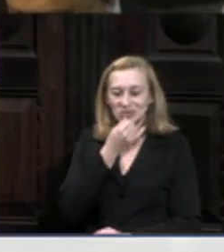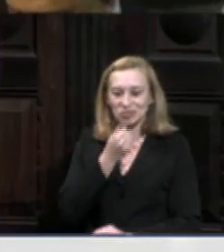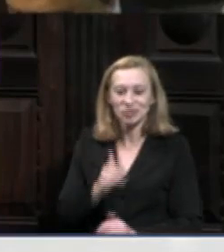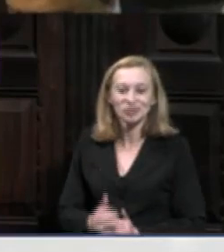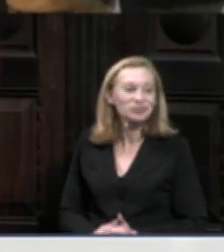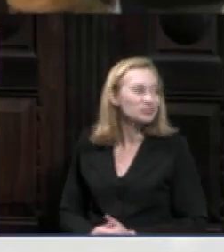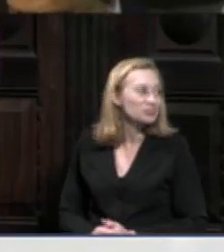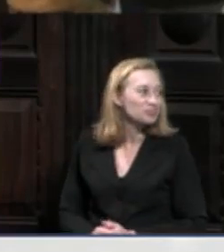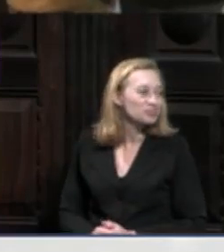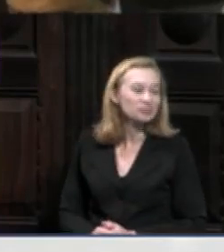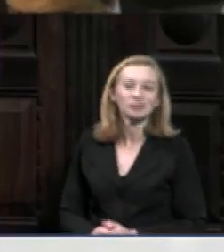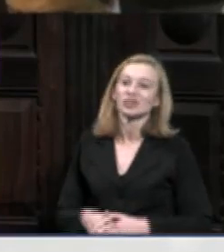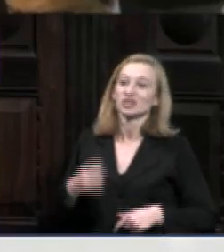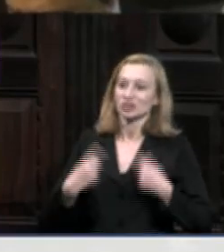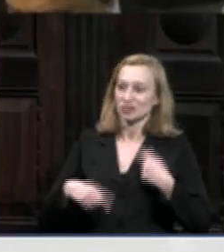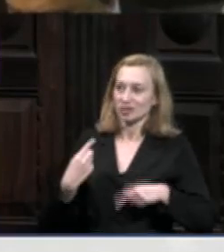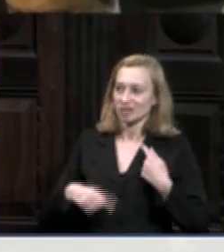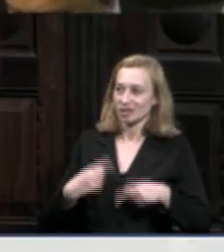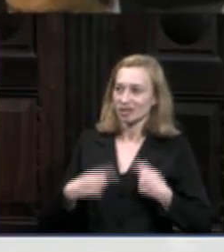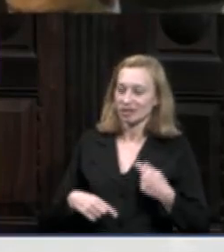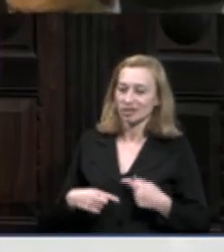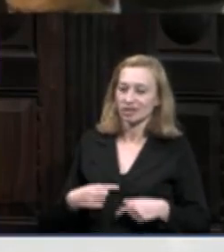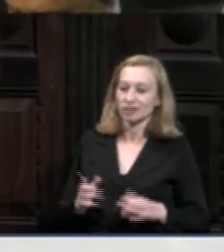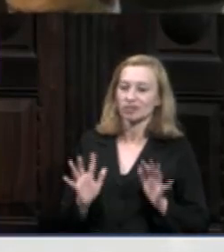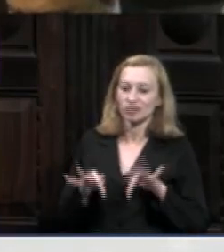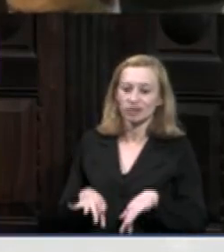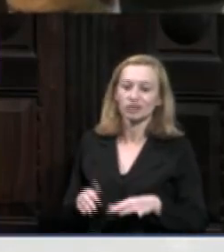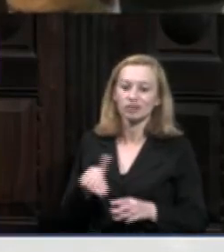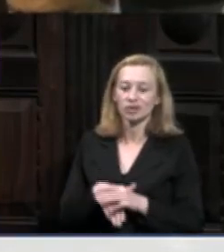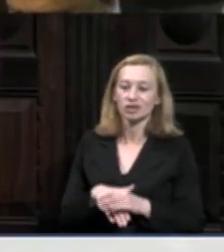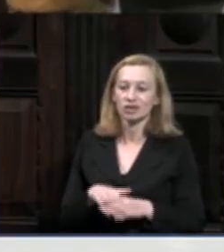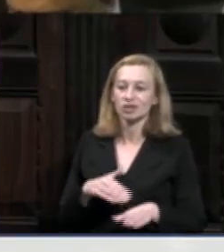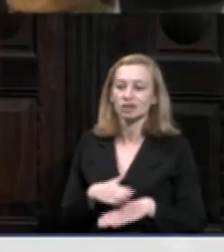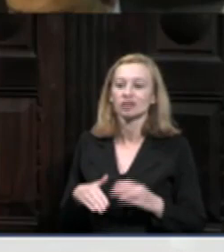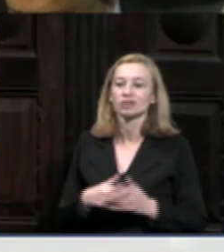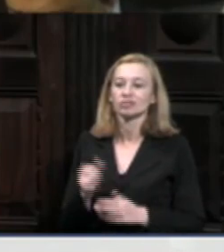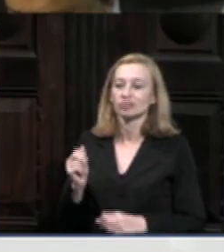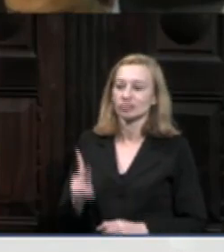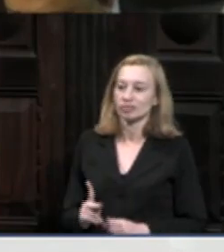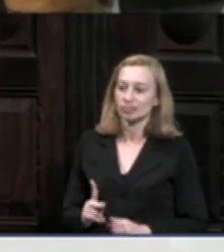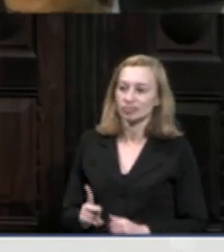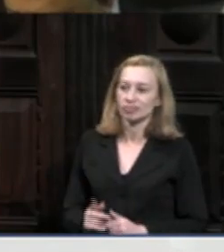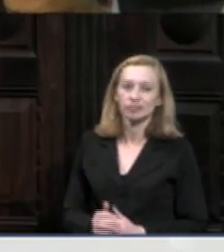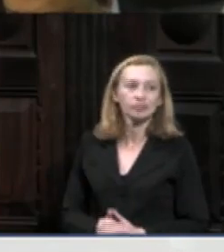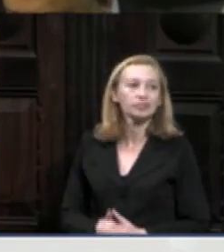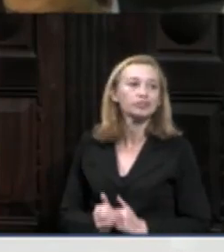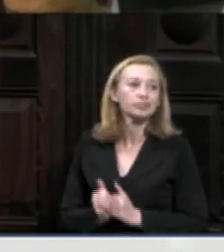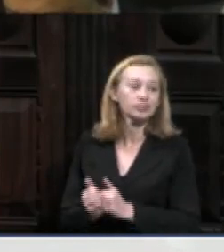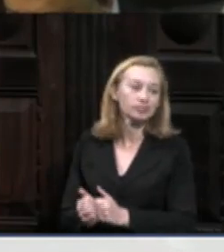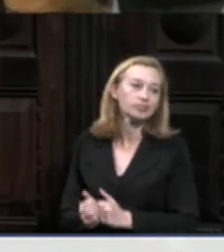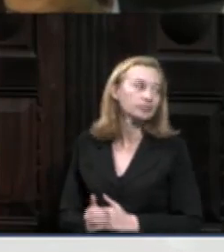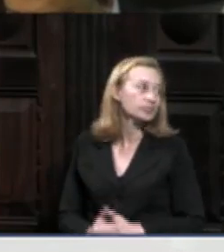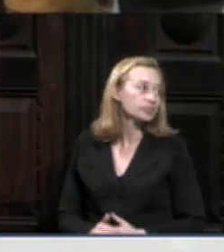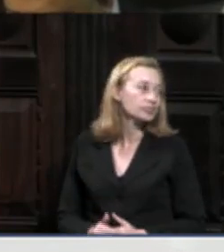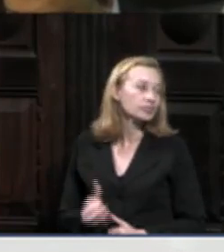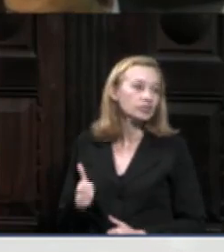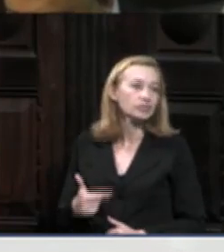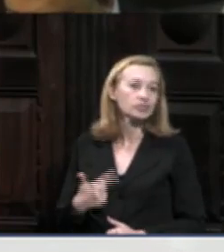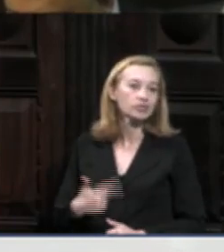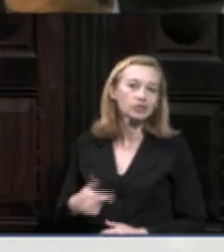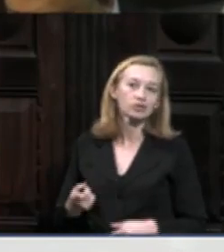Com os pareceres emitidos em discussão, não havendo que queira discutir, encerra a discussão em votação. Os senhores que aprovam nessa comissão, aprovado em primeiro e retorna em